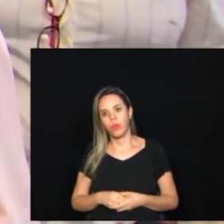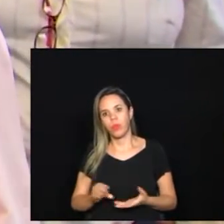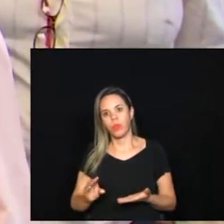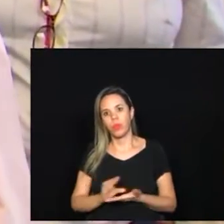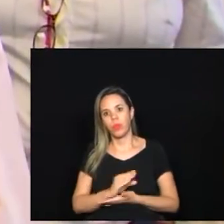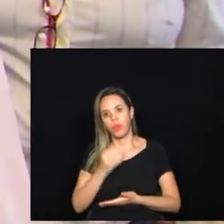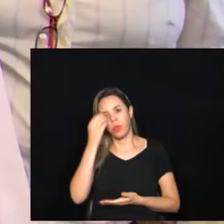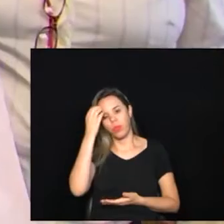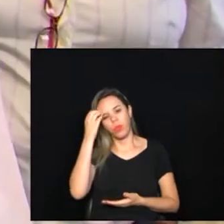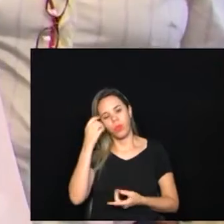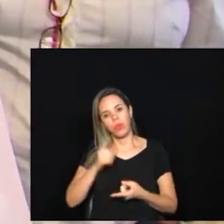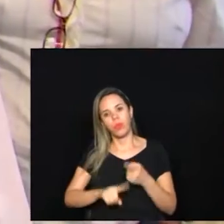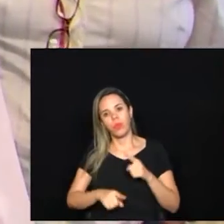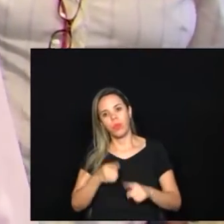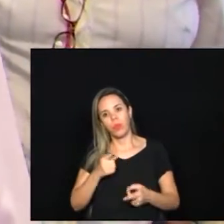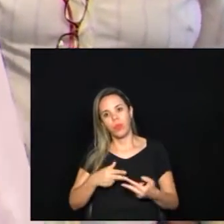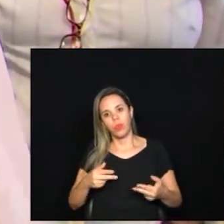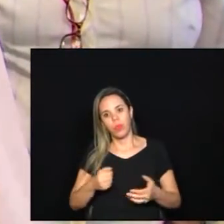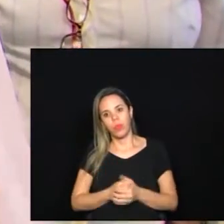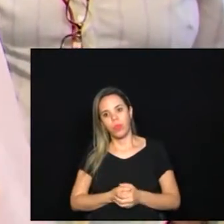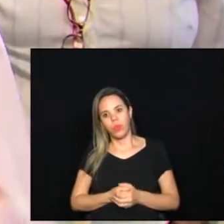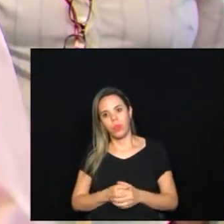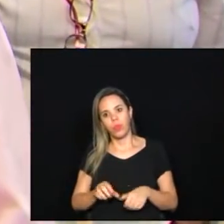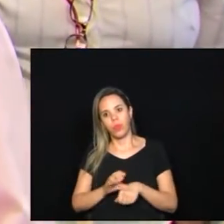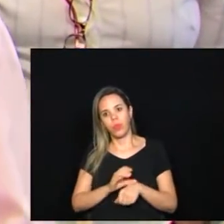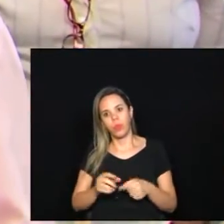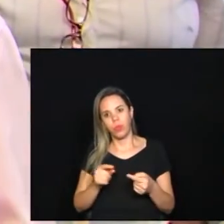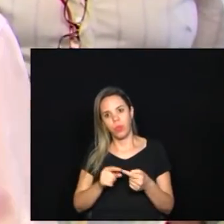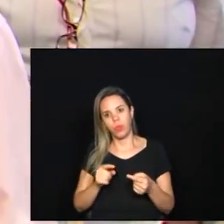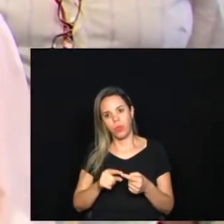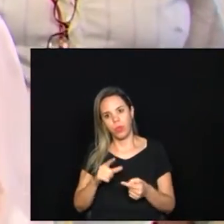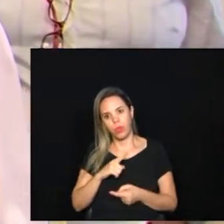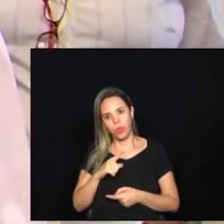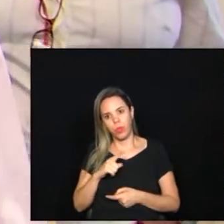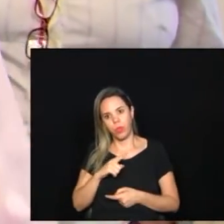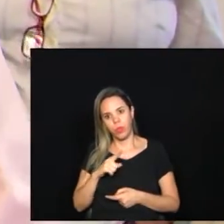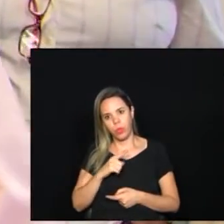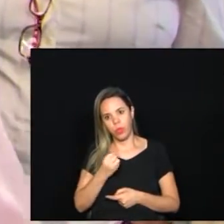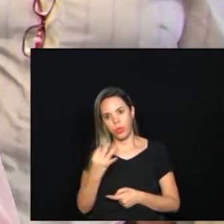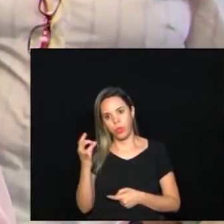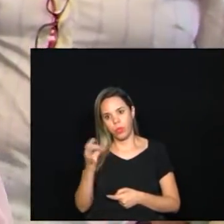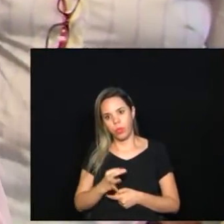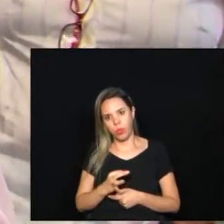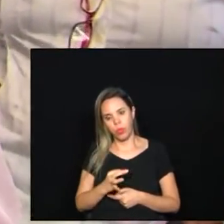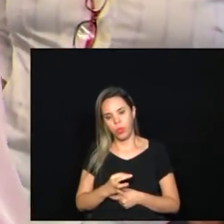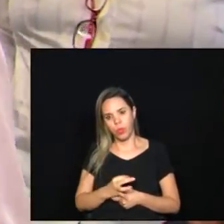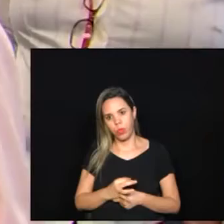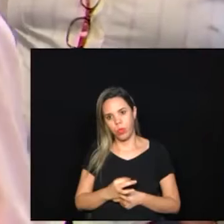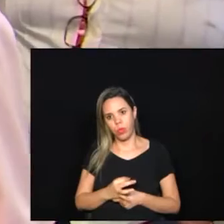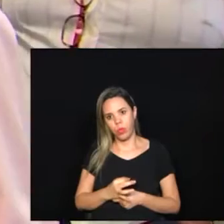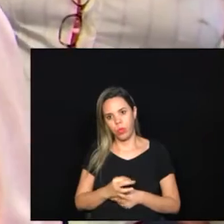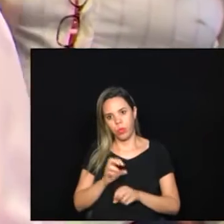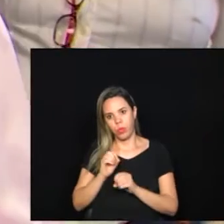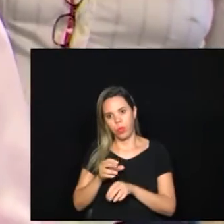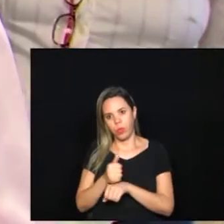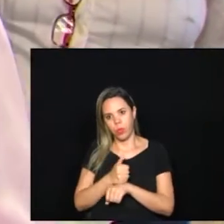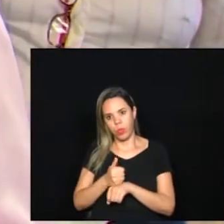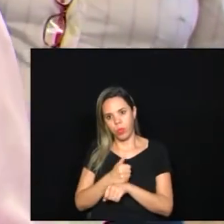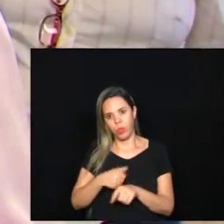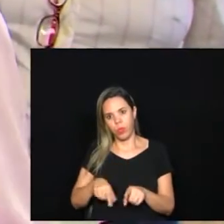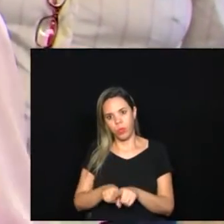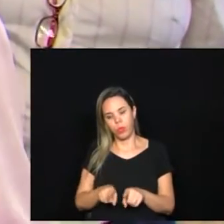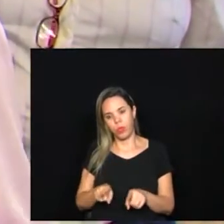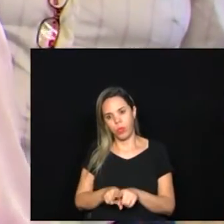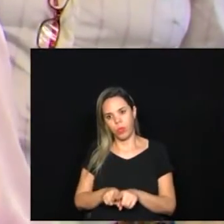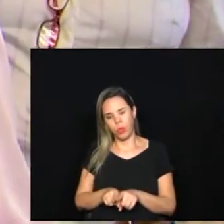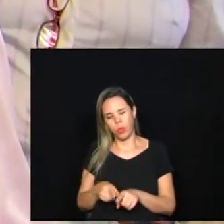orçamento de acordo com a Constituição, porque nós temos a porcentagem da parte da área da educação e também